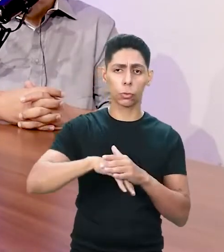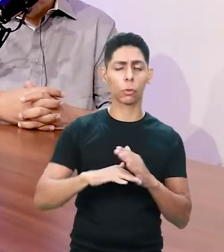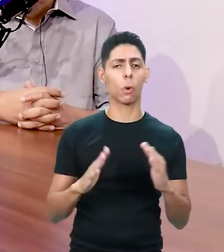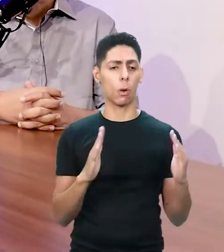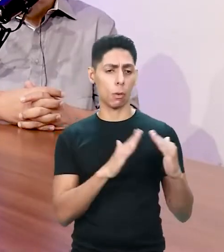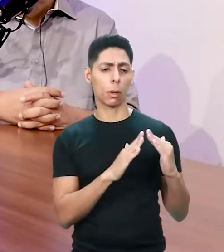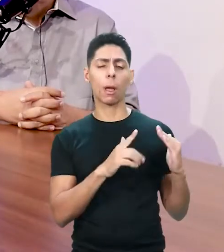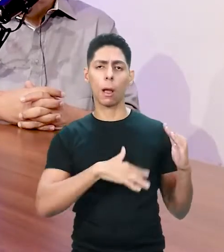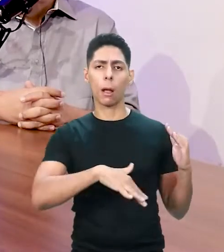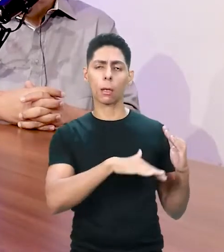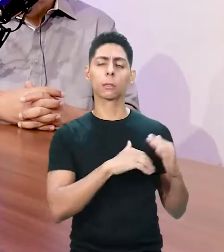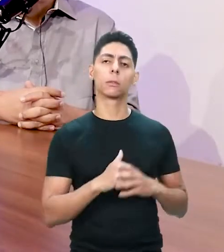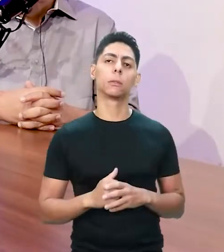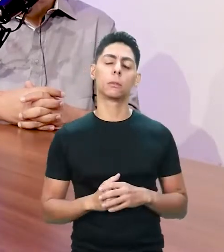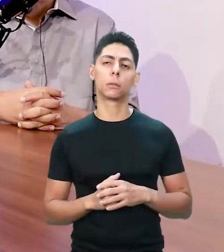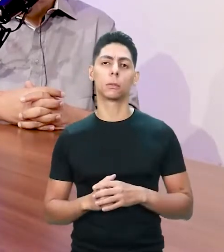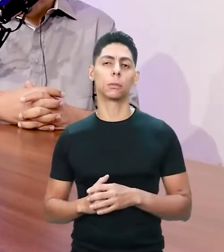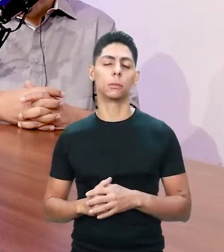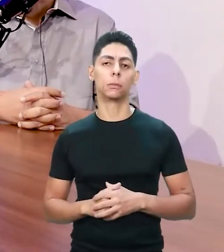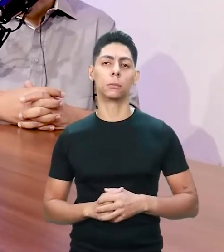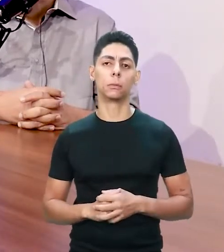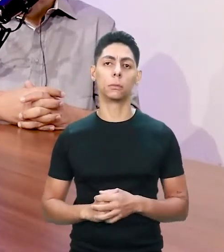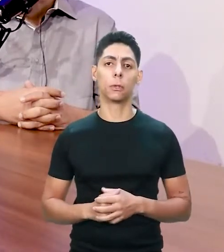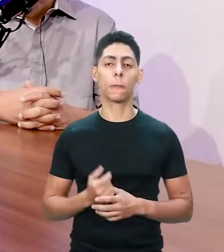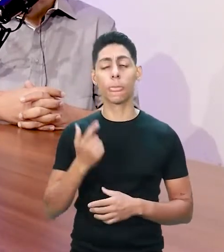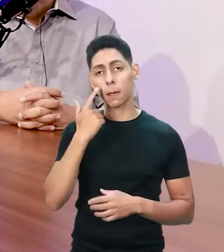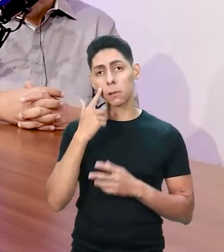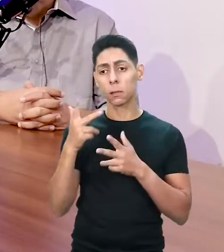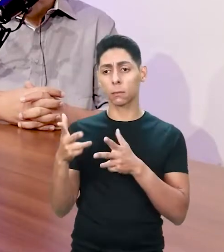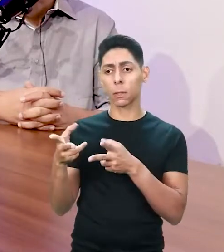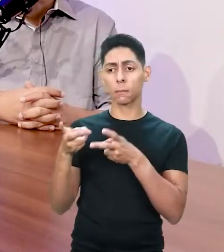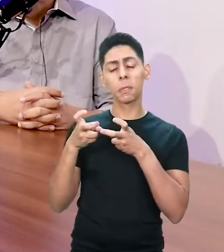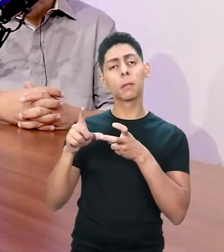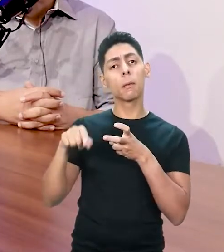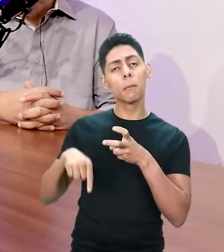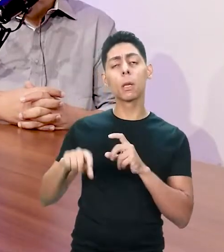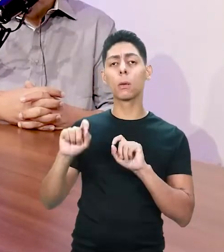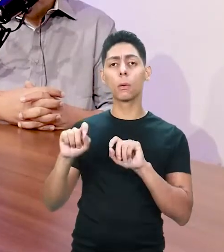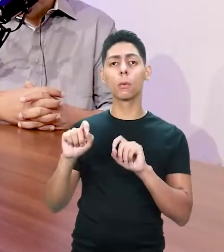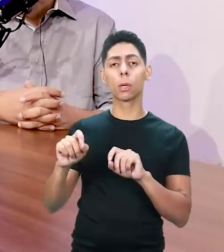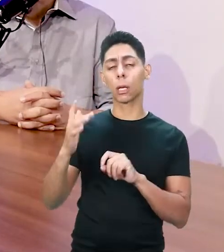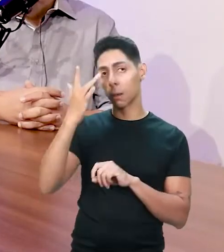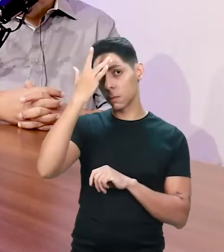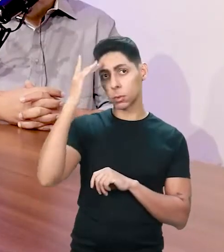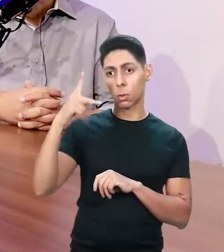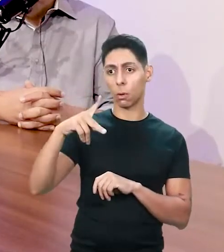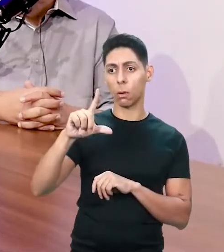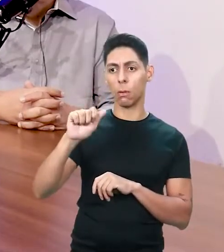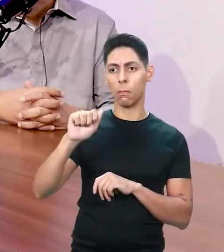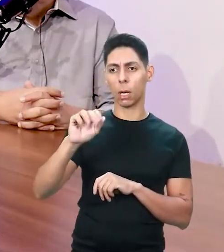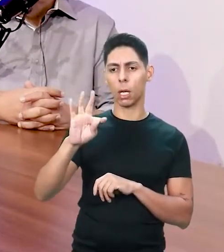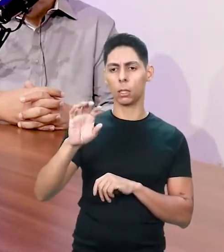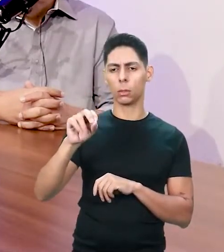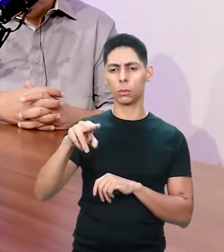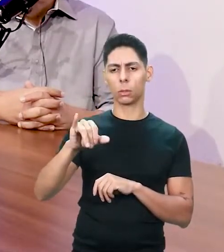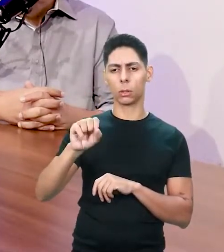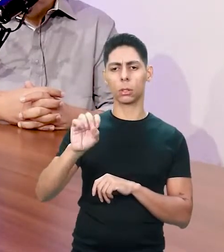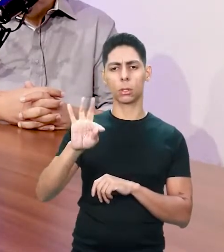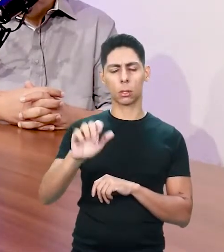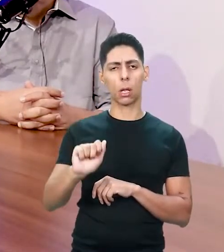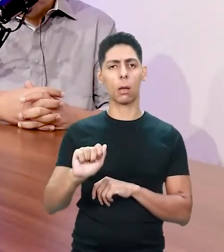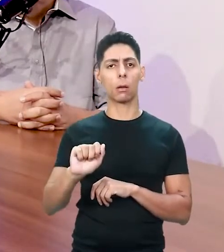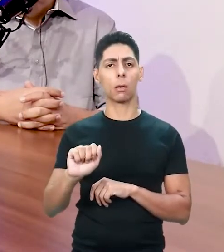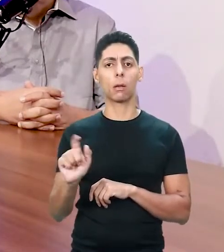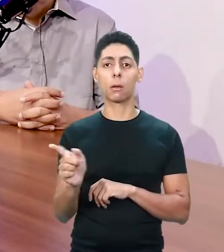na Fazendinha, ouvindo aquelas transmissões, e percebi que o plantonista esportivo, que é o cara que dá os outros resultados,